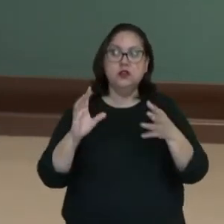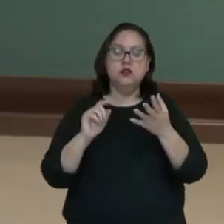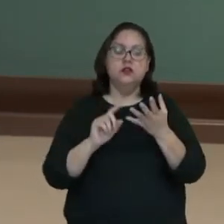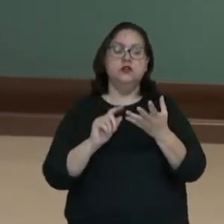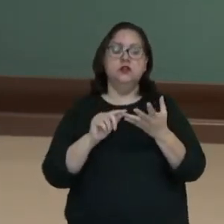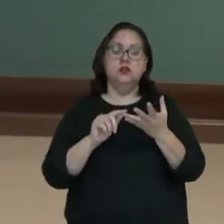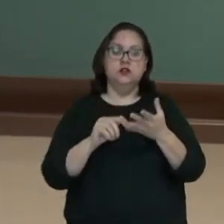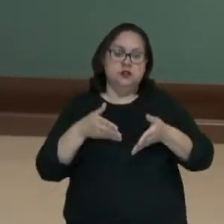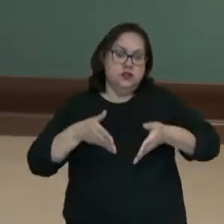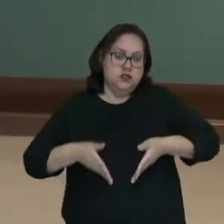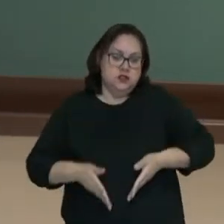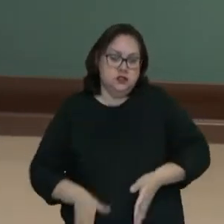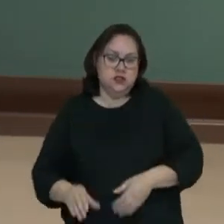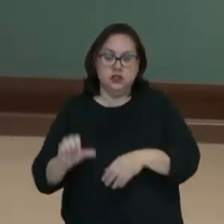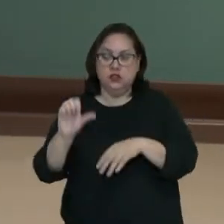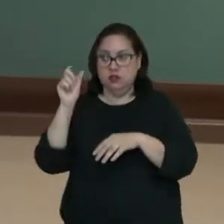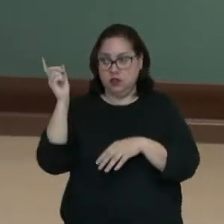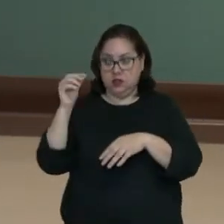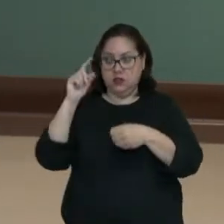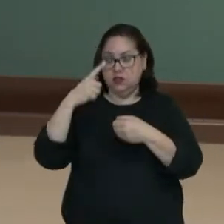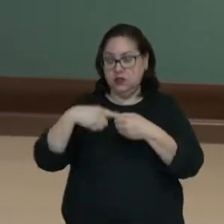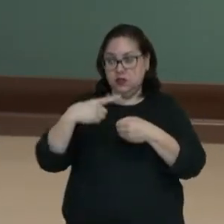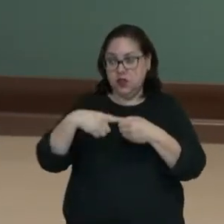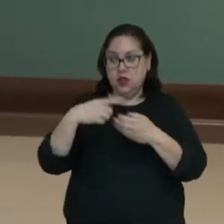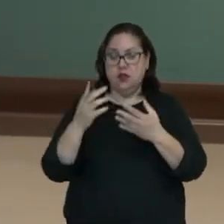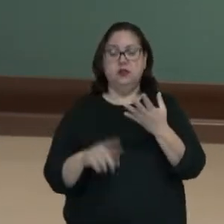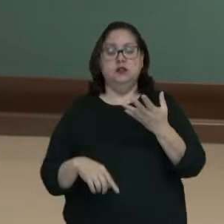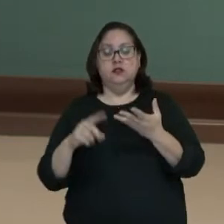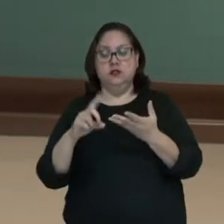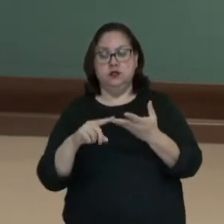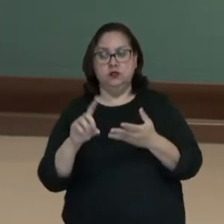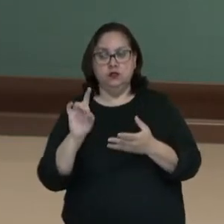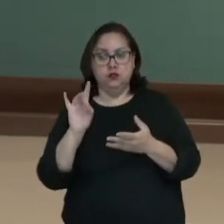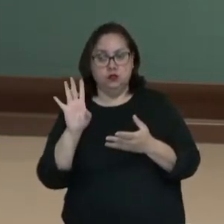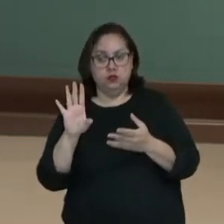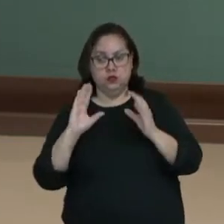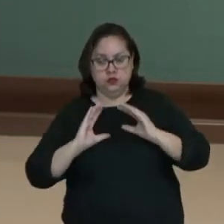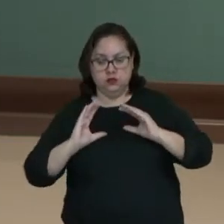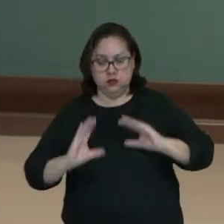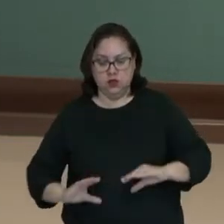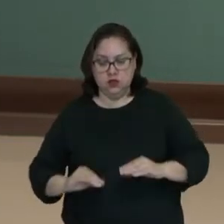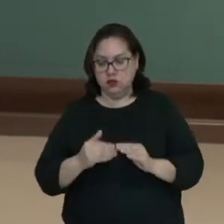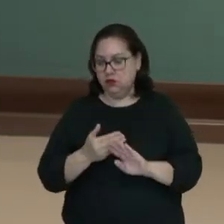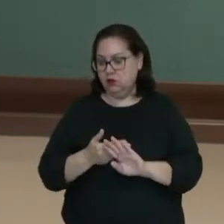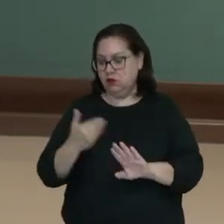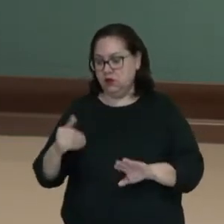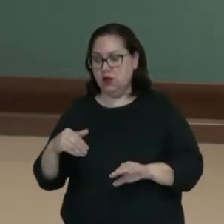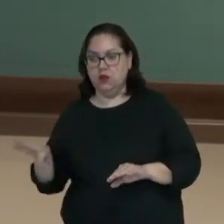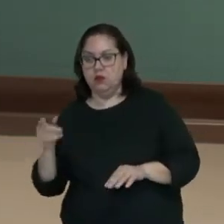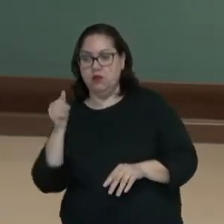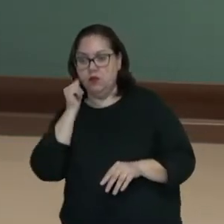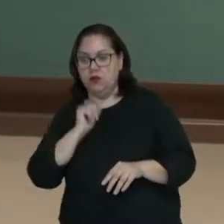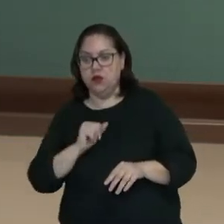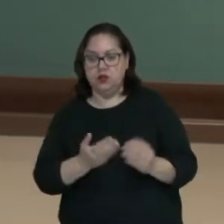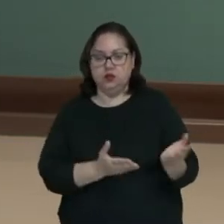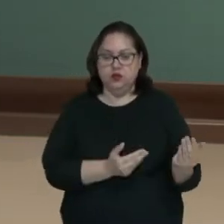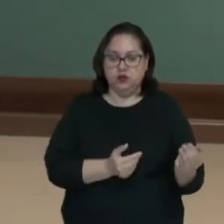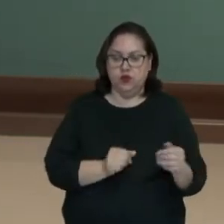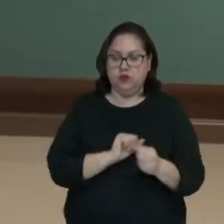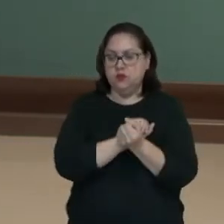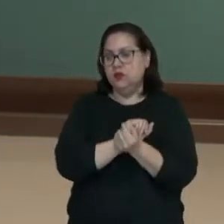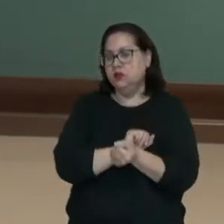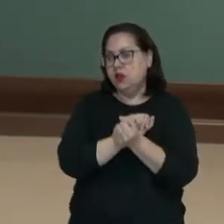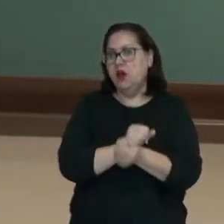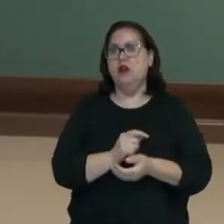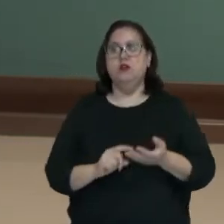né? Nascido e criado ali na cidade. Só ele era cidadão. A gente excluía as mulheres, os jovens, os